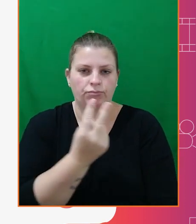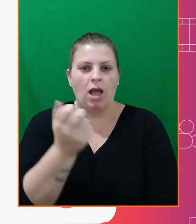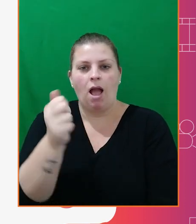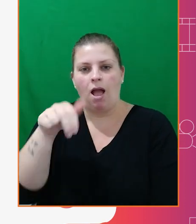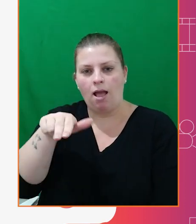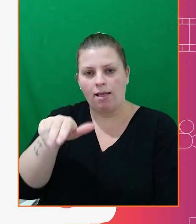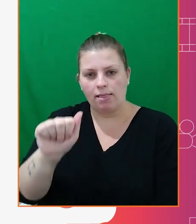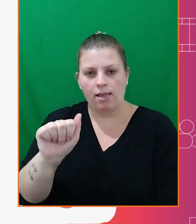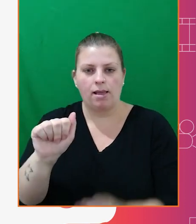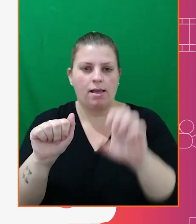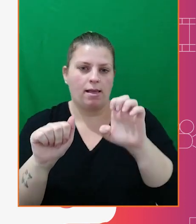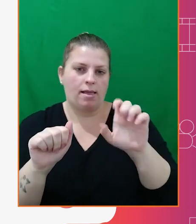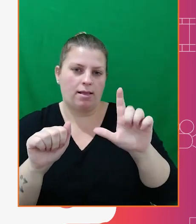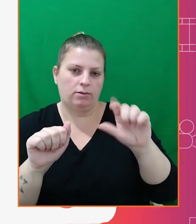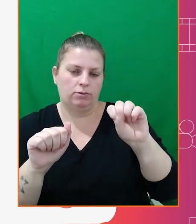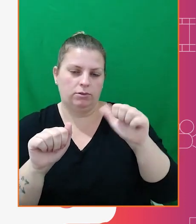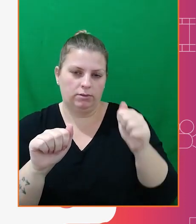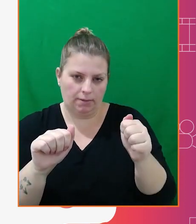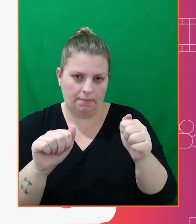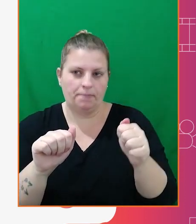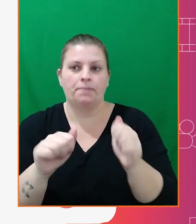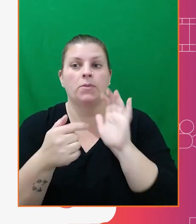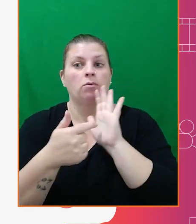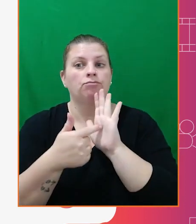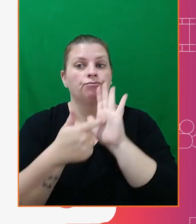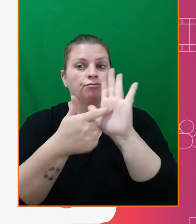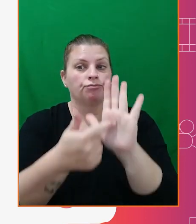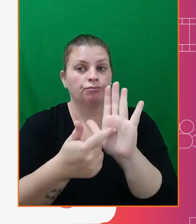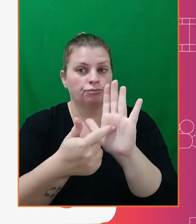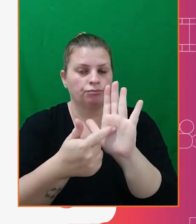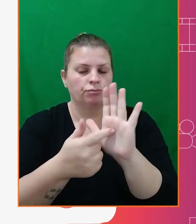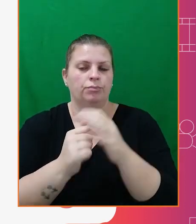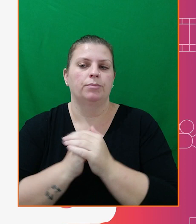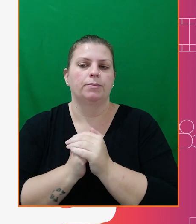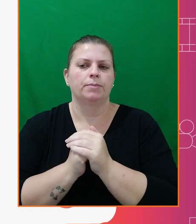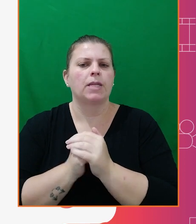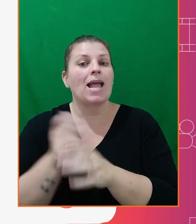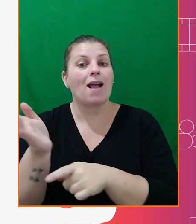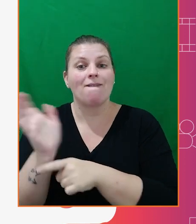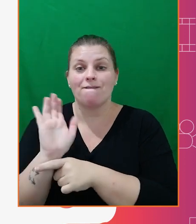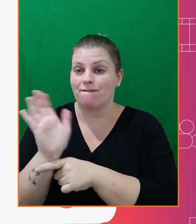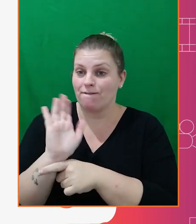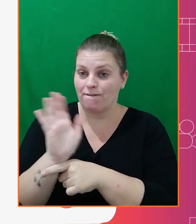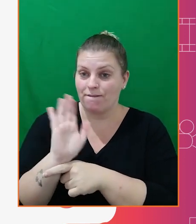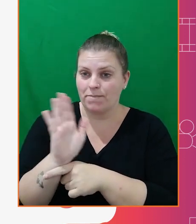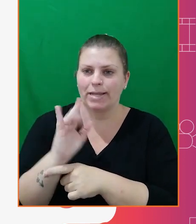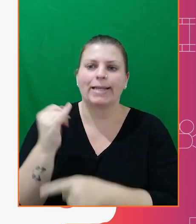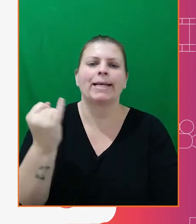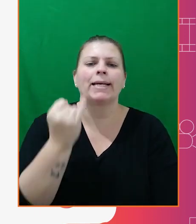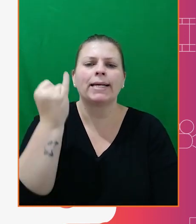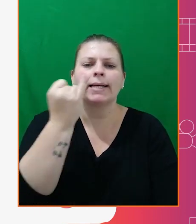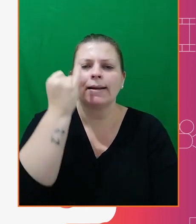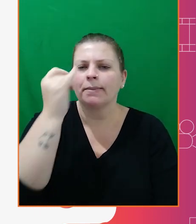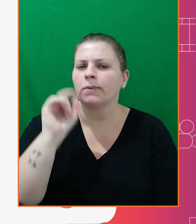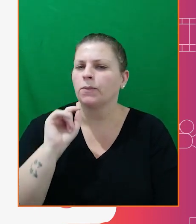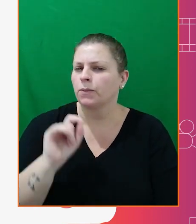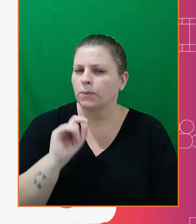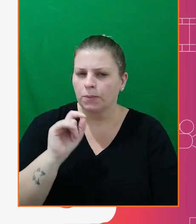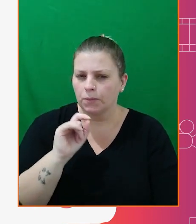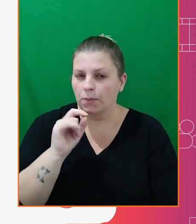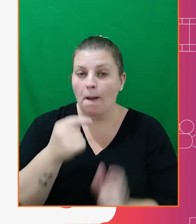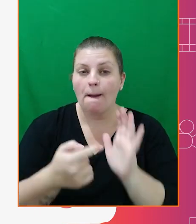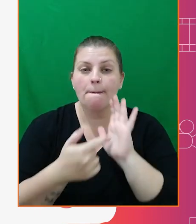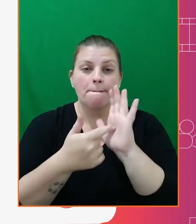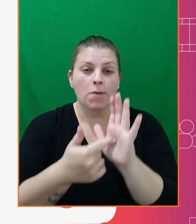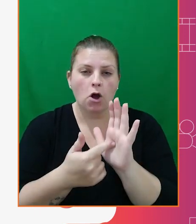aos espectadores. Para o filme, nesse momento, era importante frisar o relacionamento